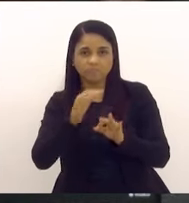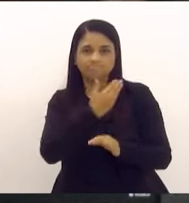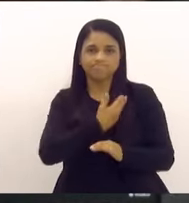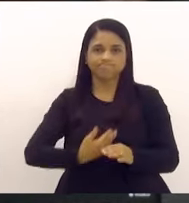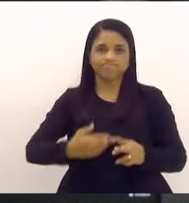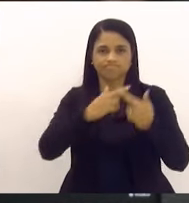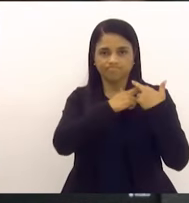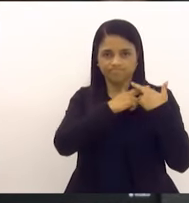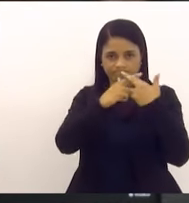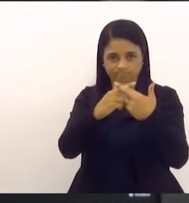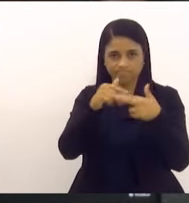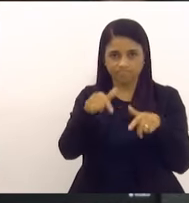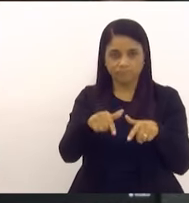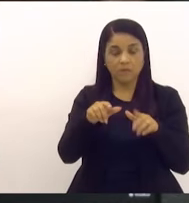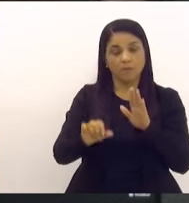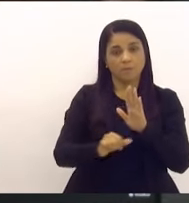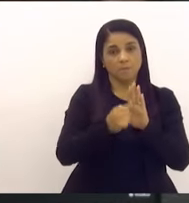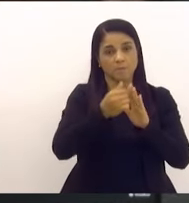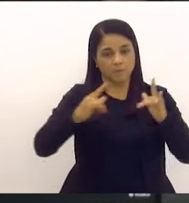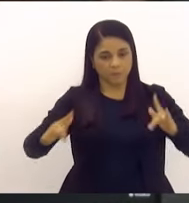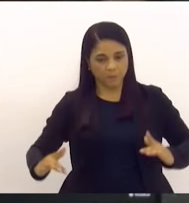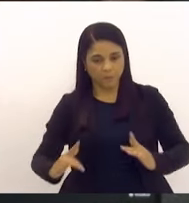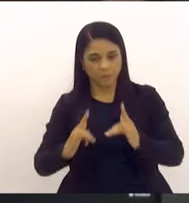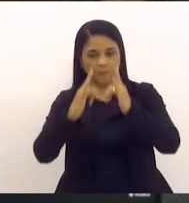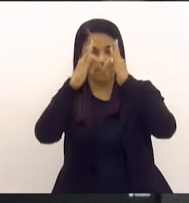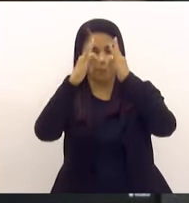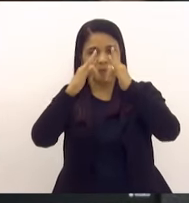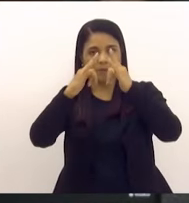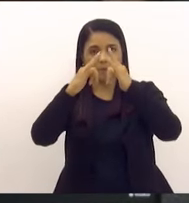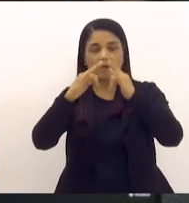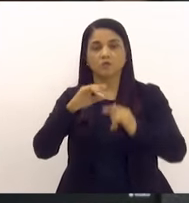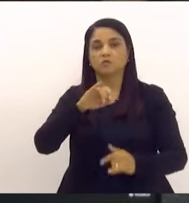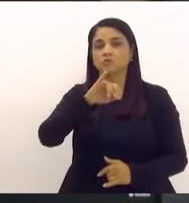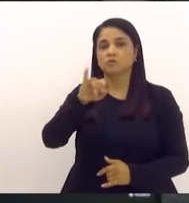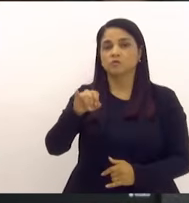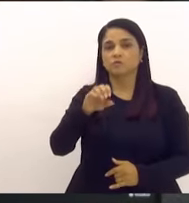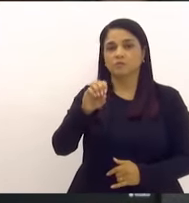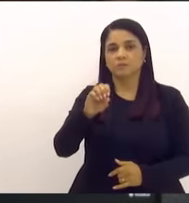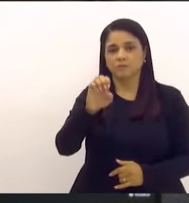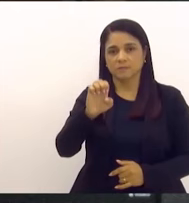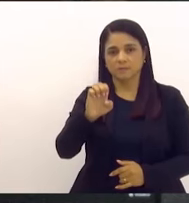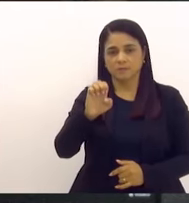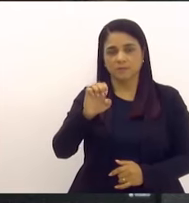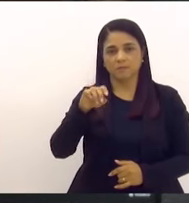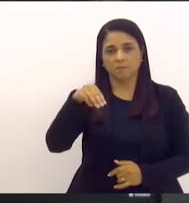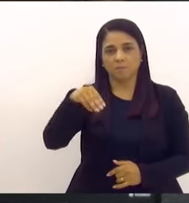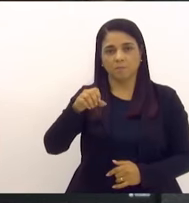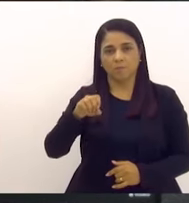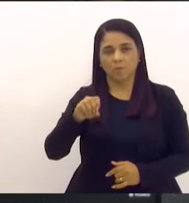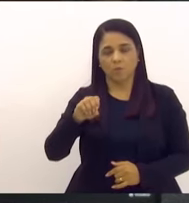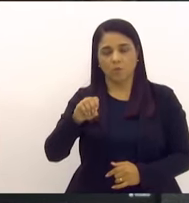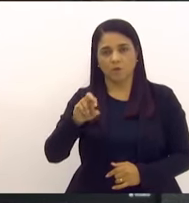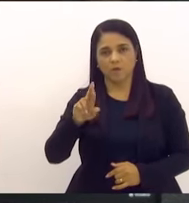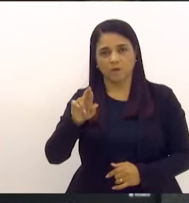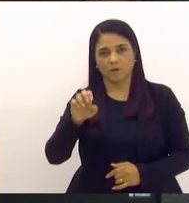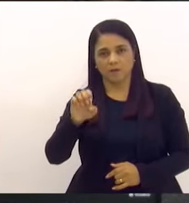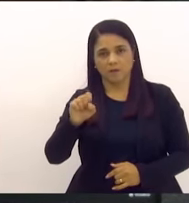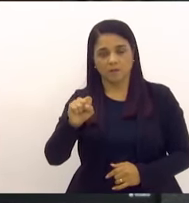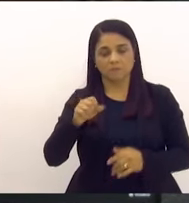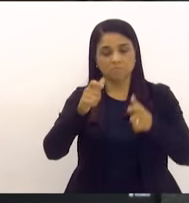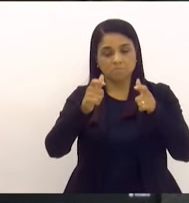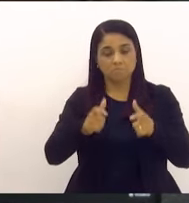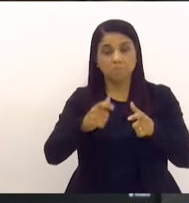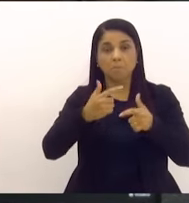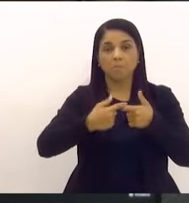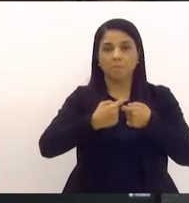casa, onde teve o primeiro terreiro, que foi o terreiro de Zélio Moraes, que está no bairro de Neves. durante esses